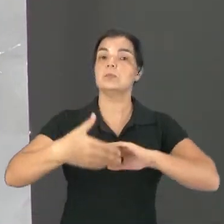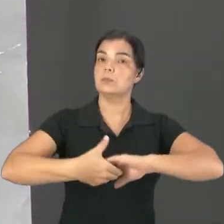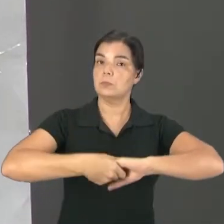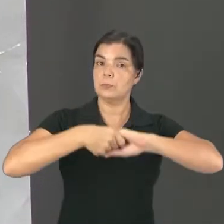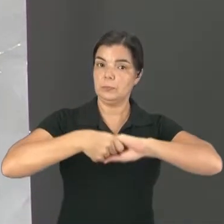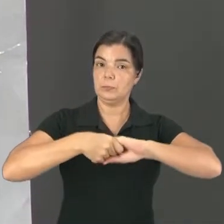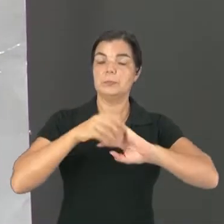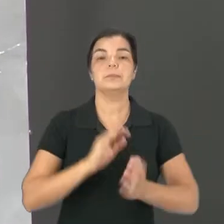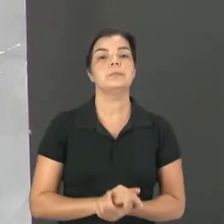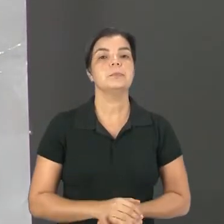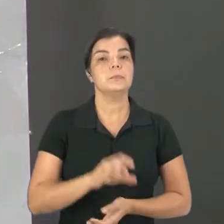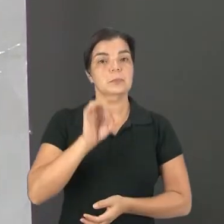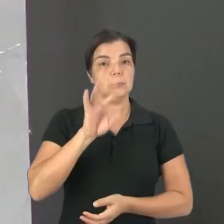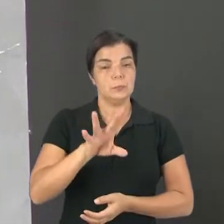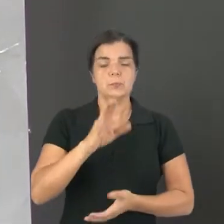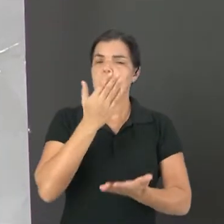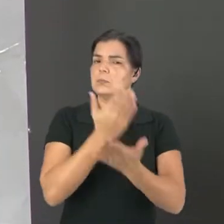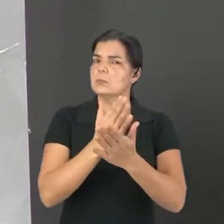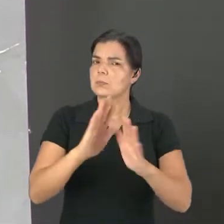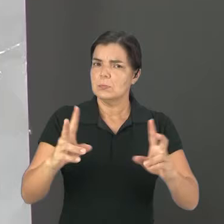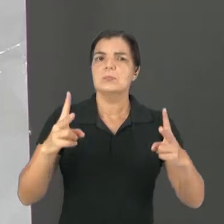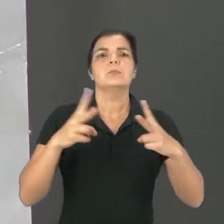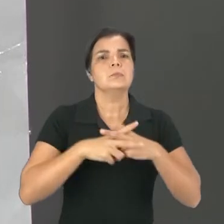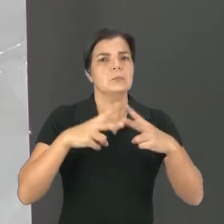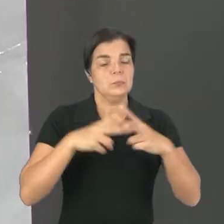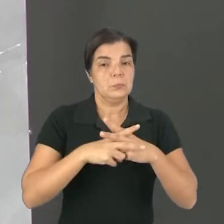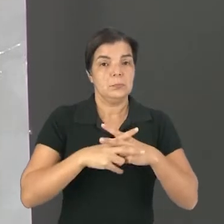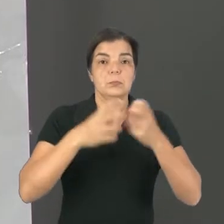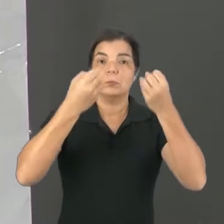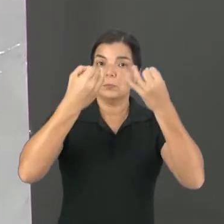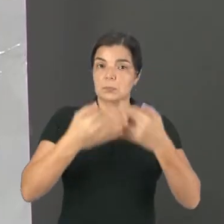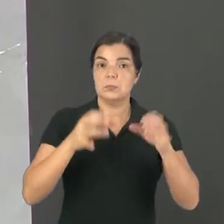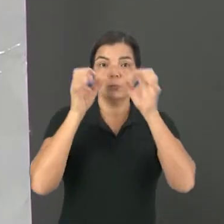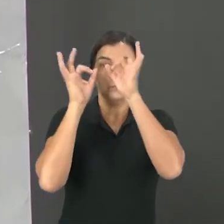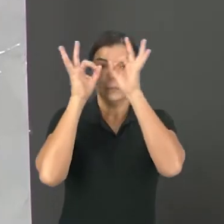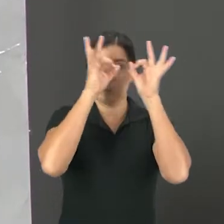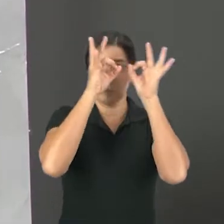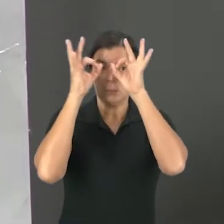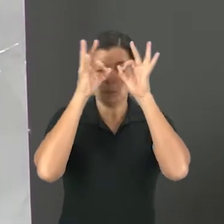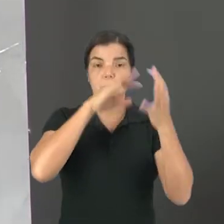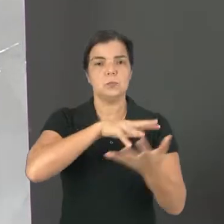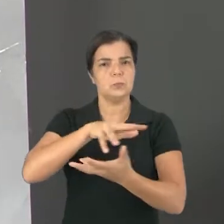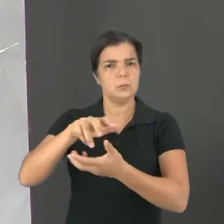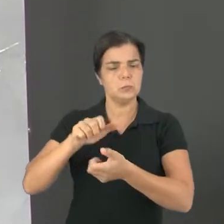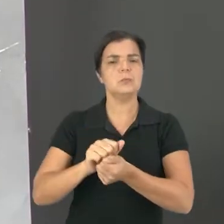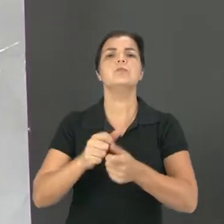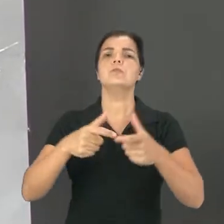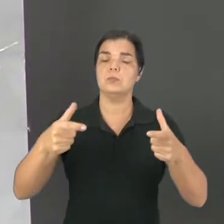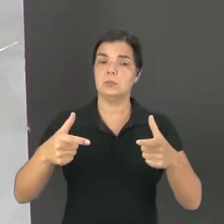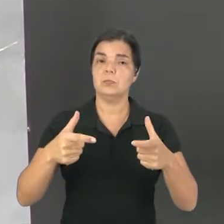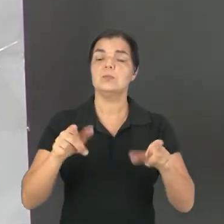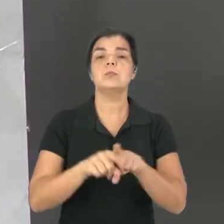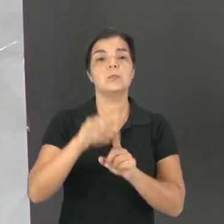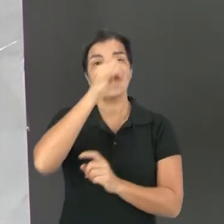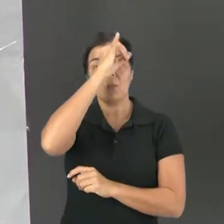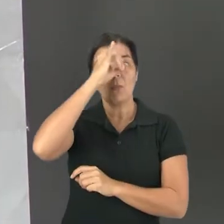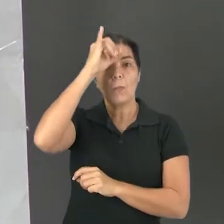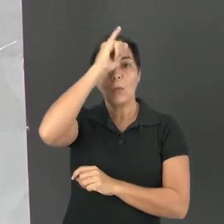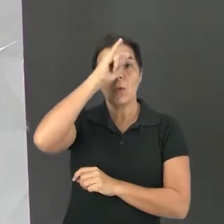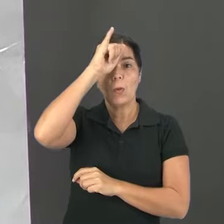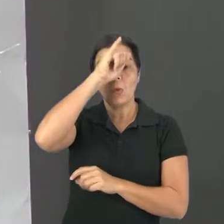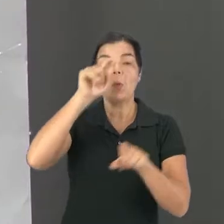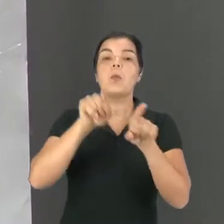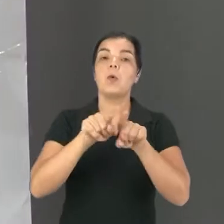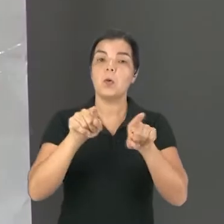pazes. Basta de guerra, disse a coruja. O mundo é grande e tolice maior que o mundo é andarmos